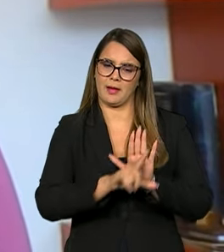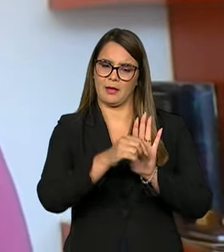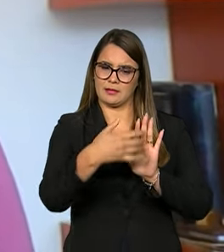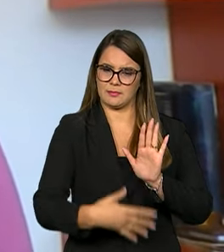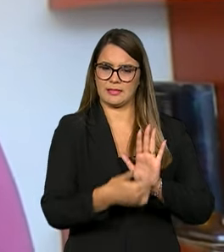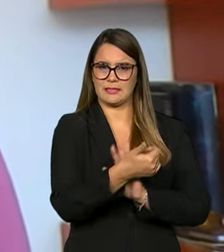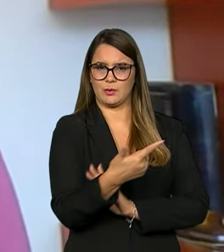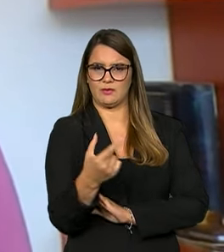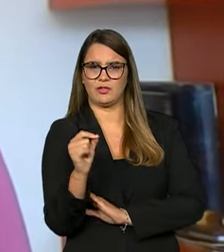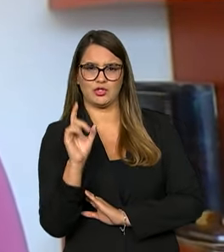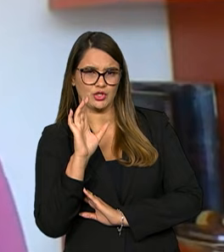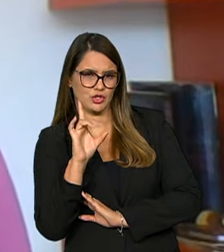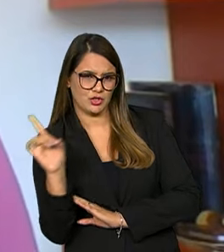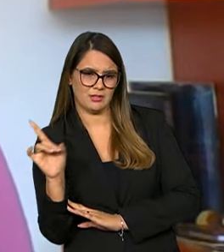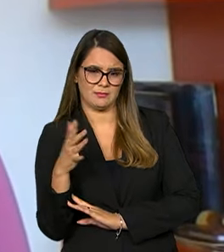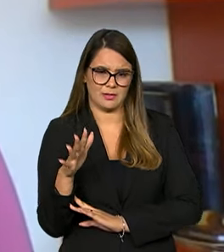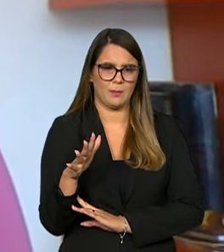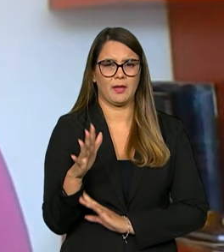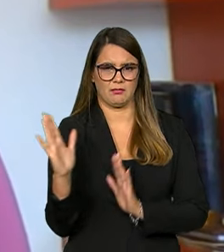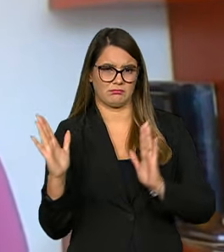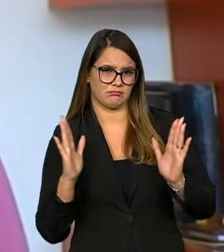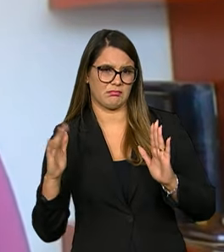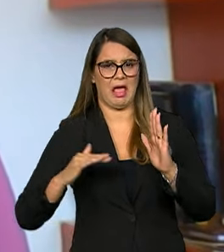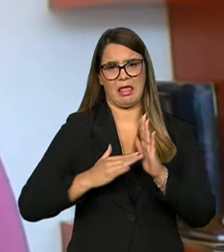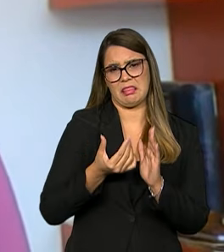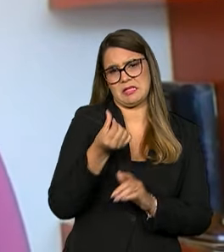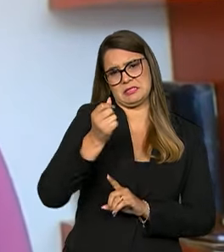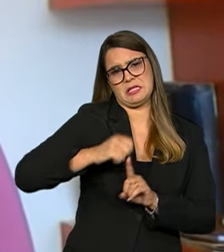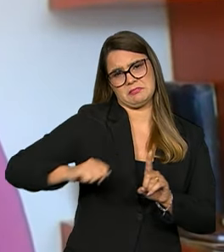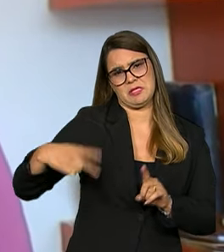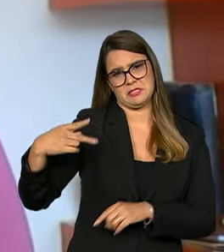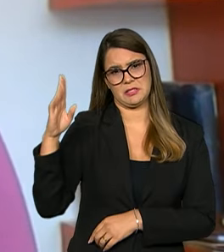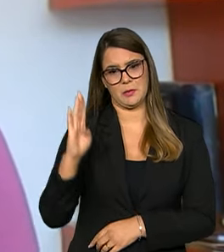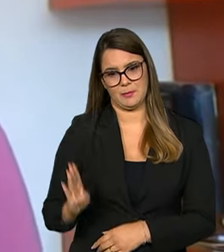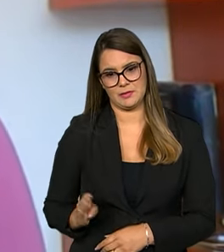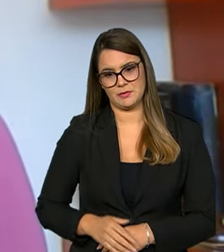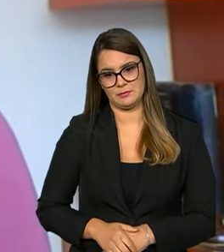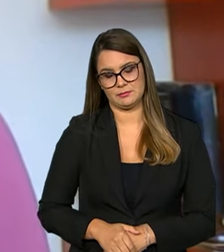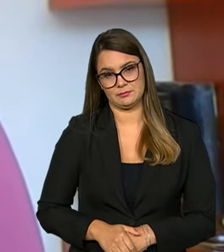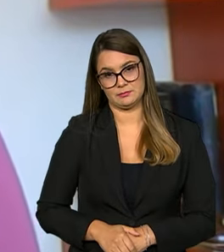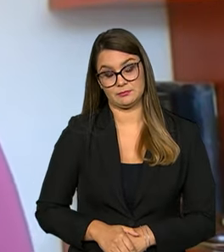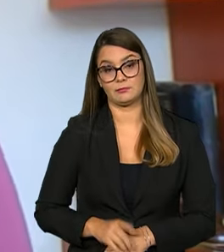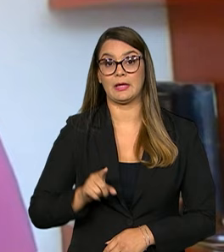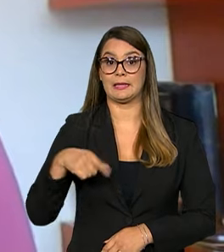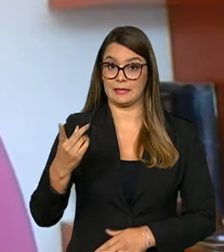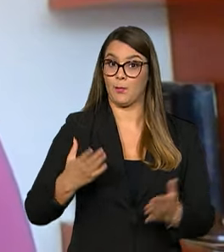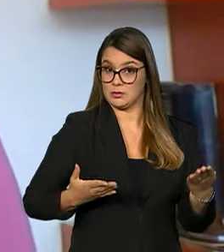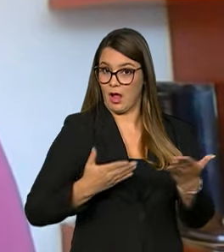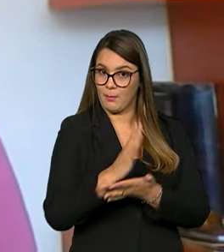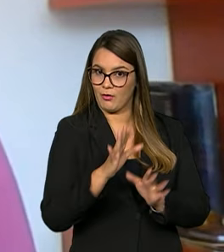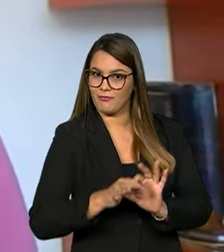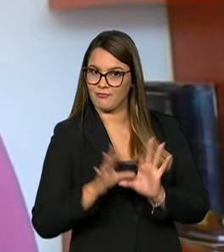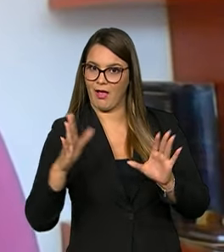120 dias, a gente tem um período ali, 120 dias até 6 meses, normalmente, no Brasil. Depois que eu estou habilitado para adotar, eu estou